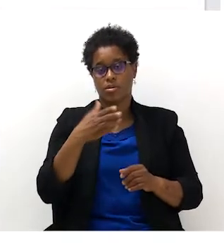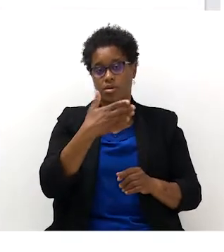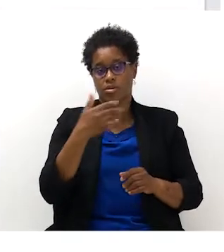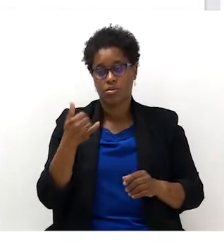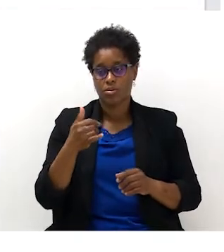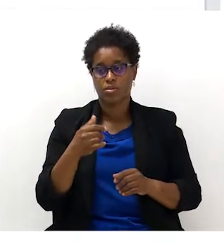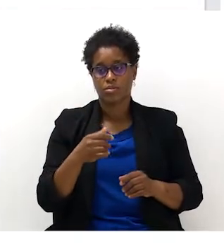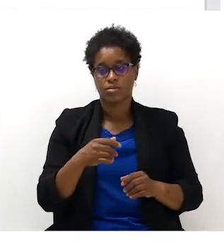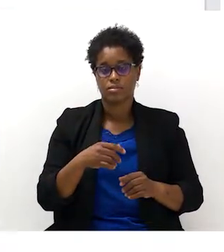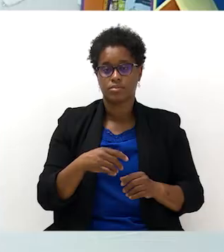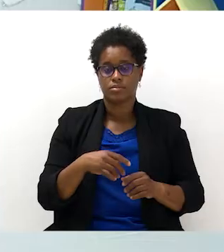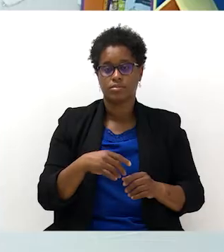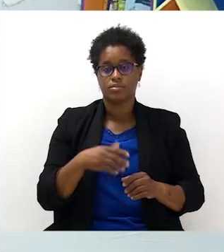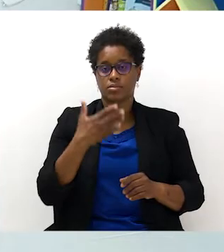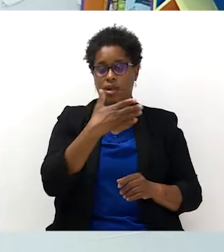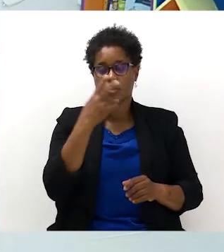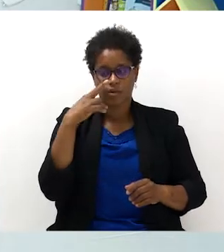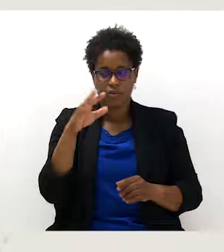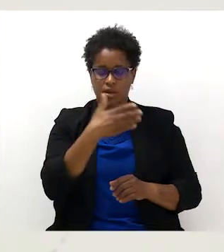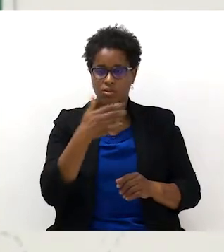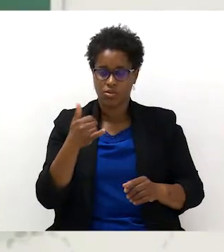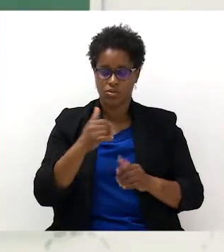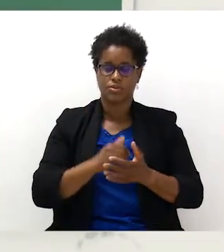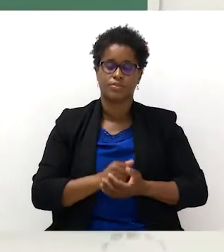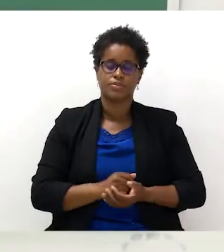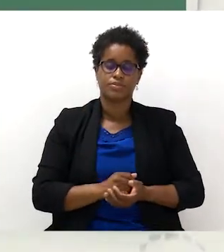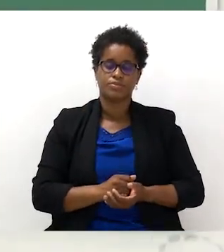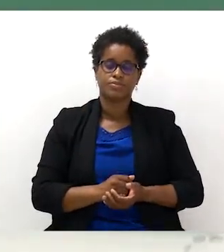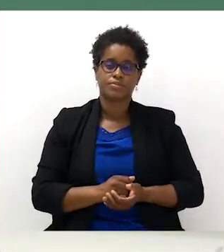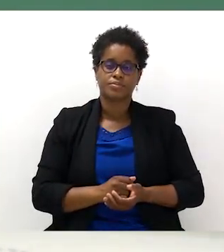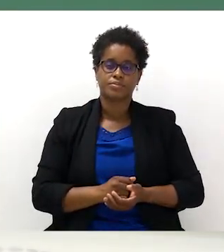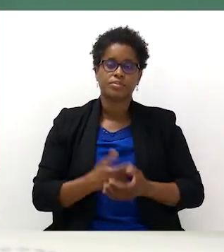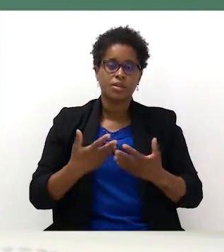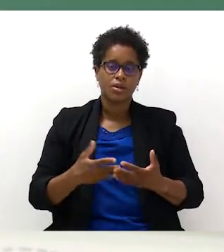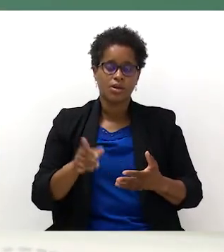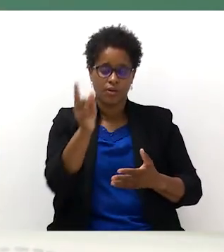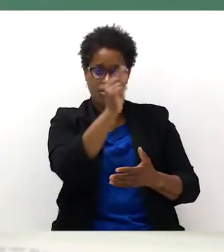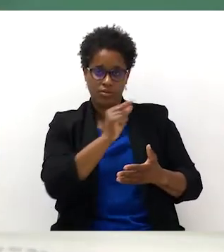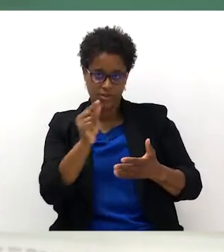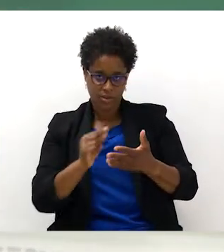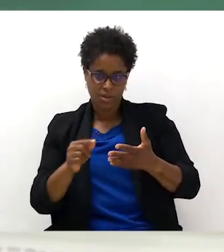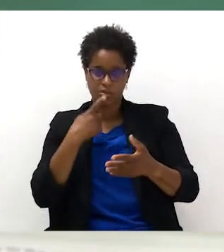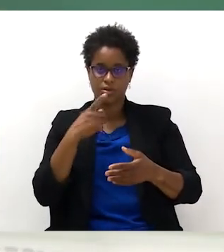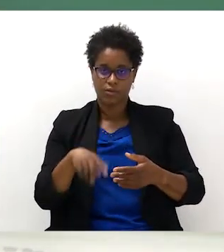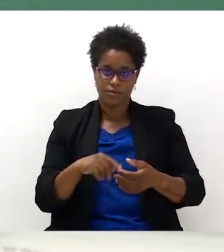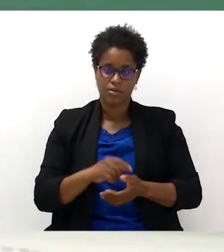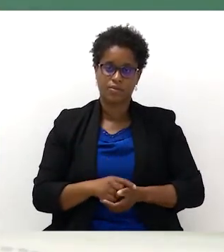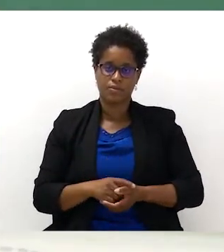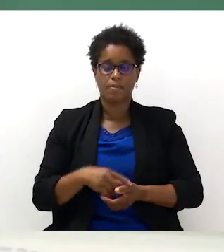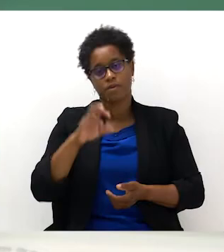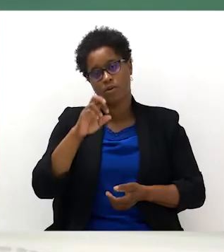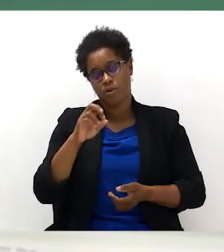12. Vamos ver 12. Agora, vamos desenhar de novo, em vez de